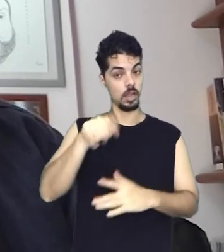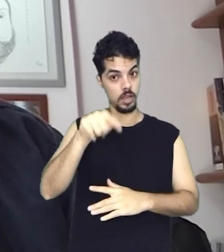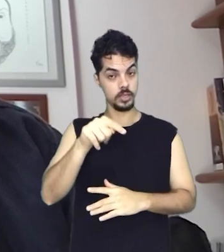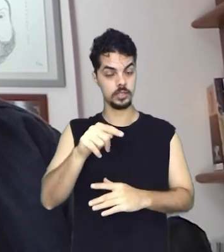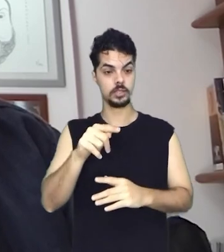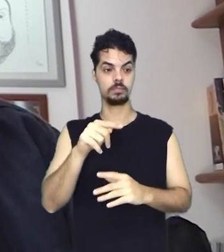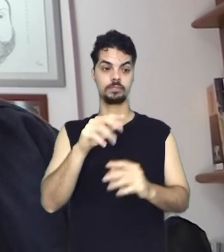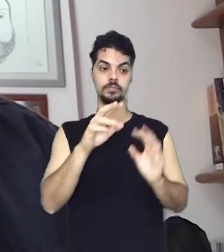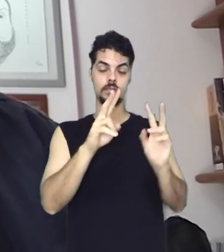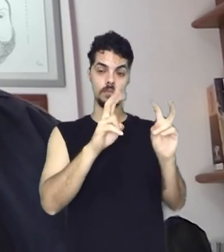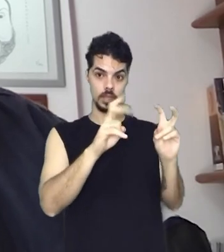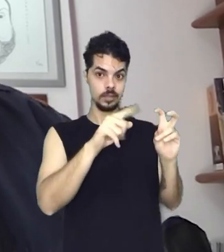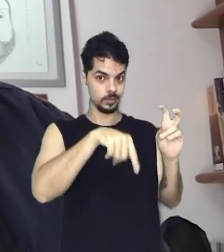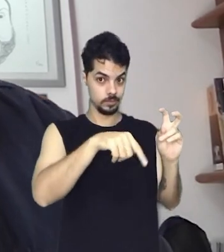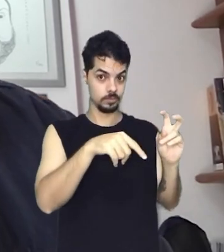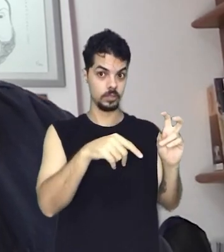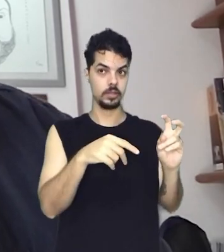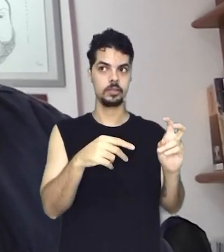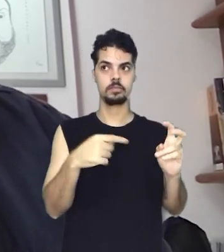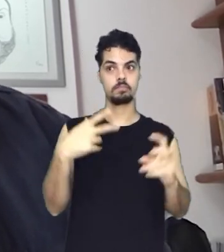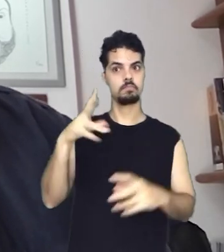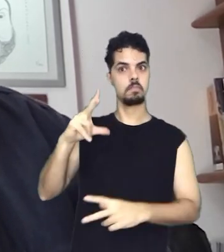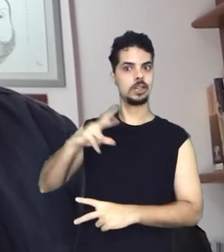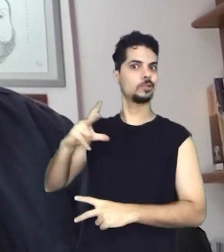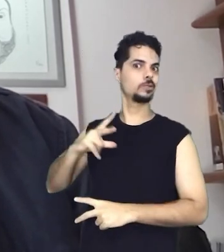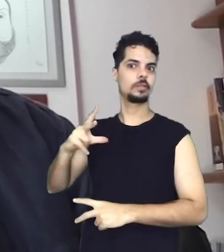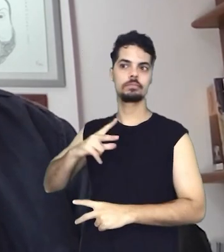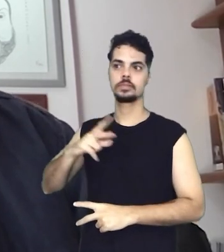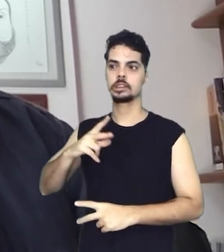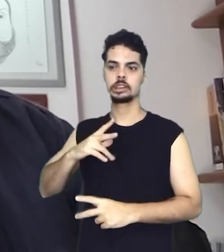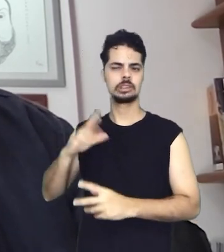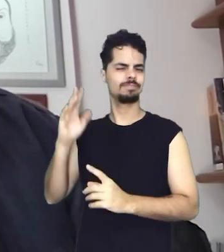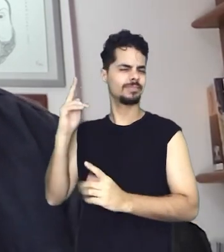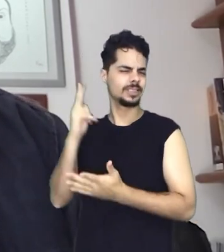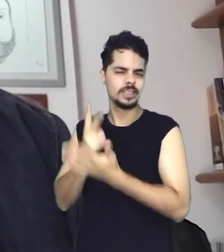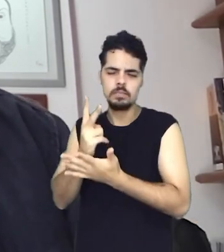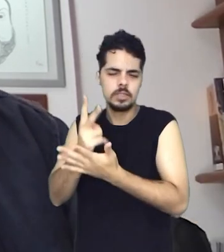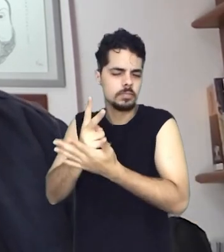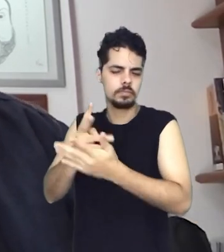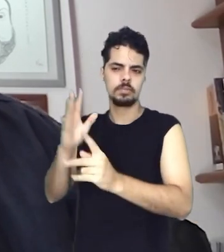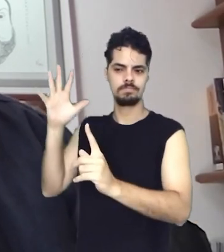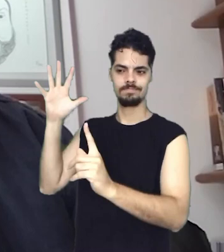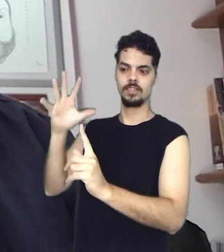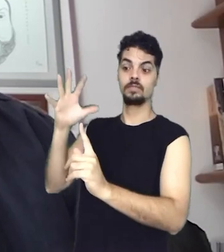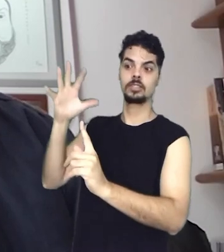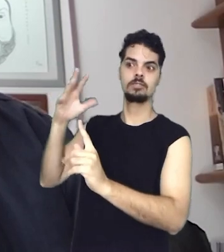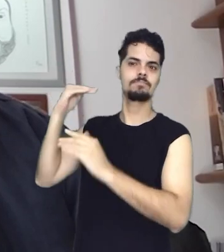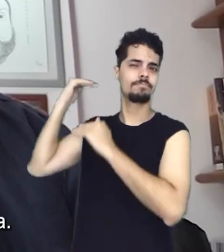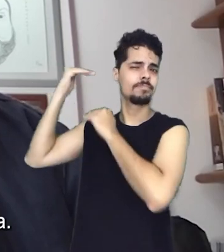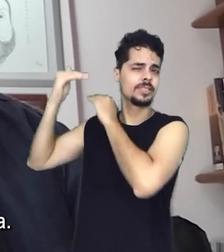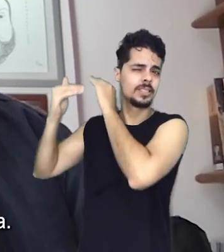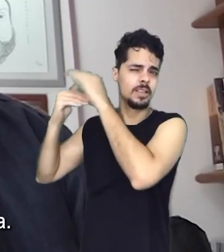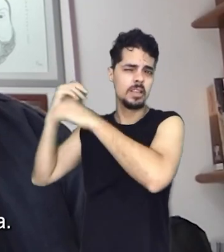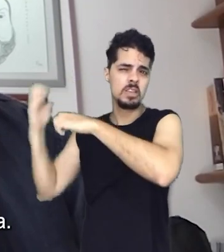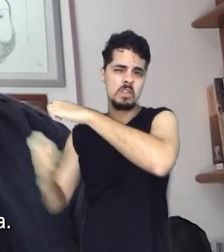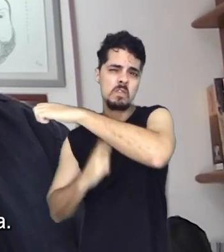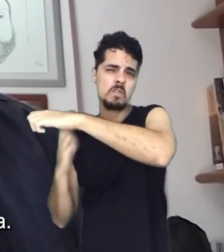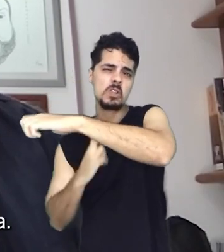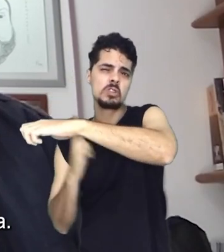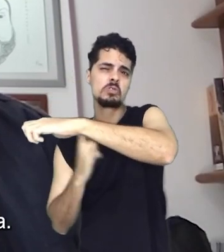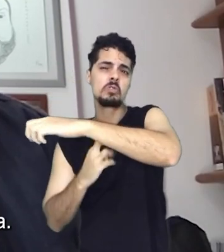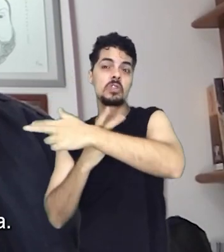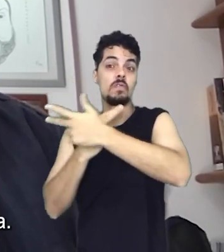hora essa é uma questão para mim diretamente influenciada por aquilo que aconteceu dentro do contexto das